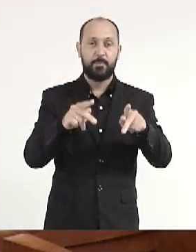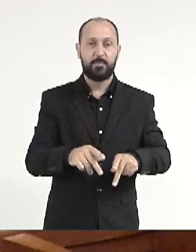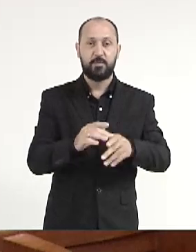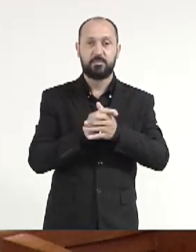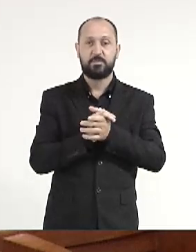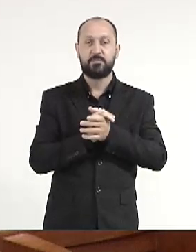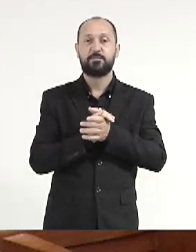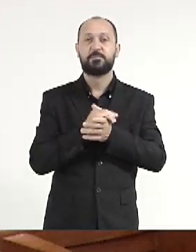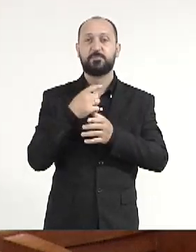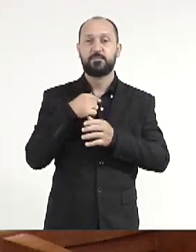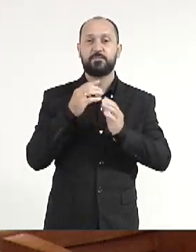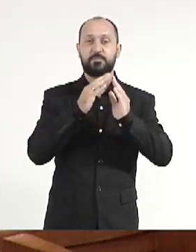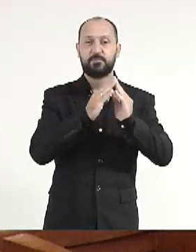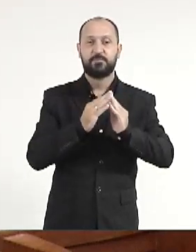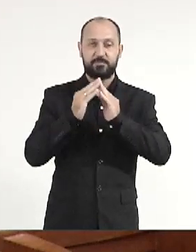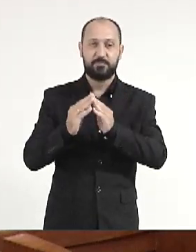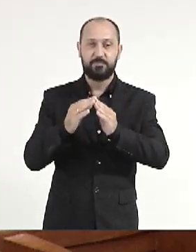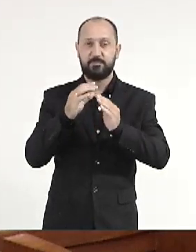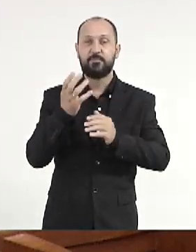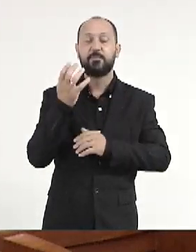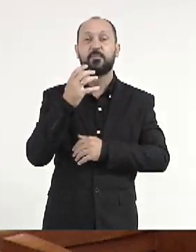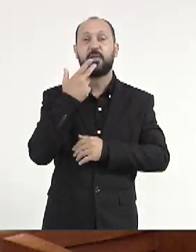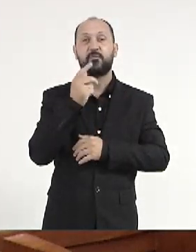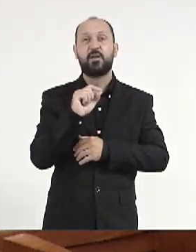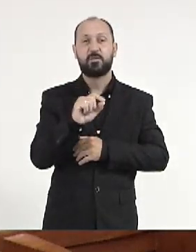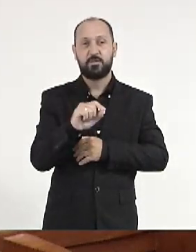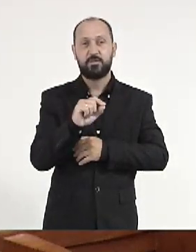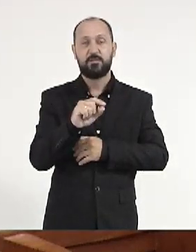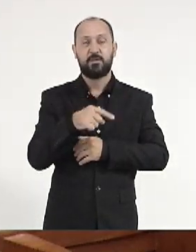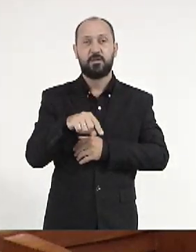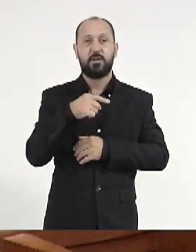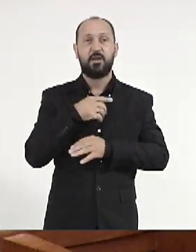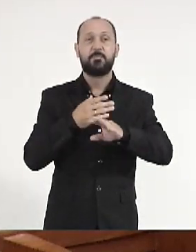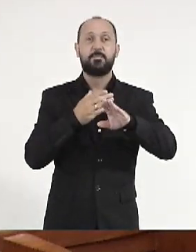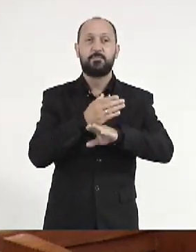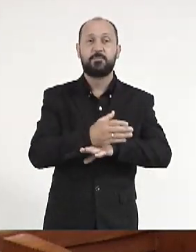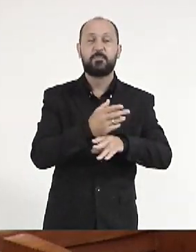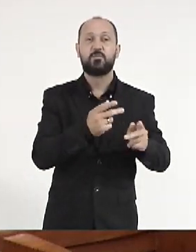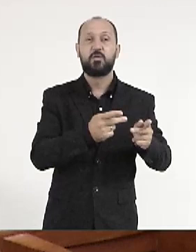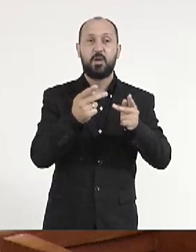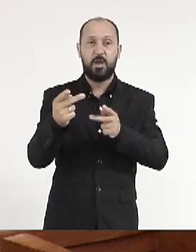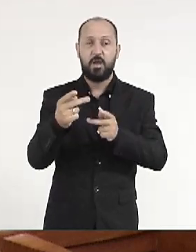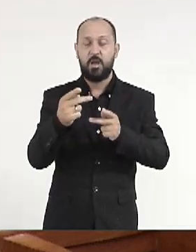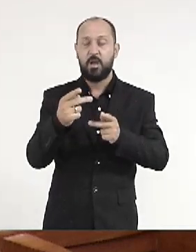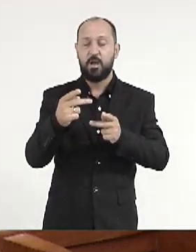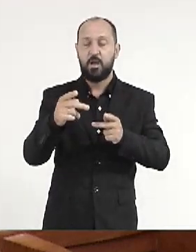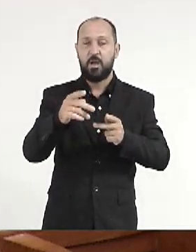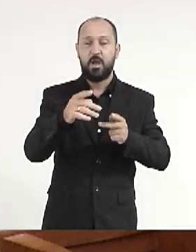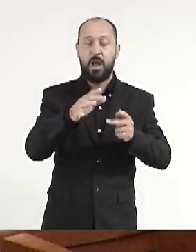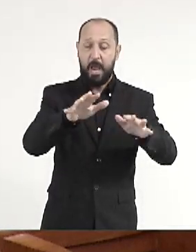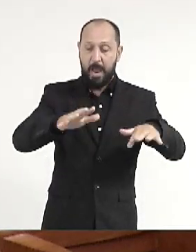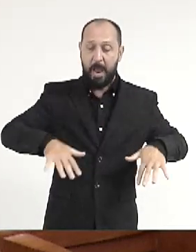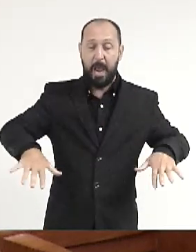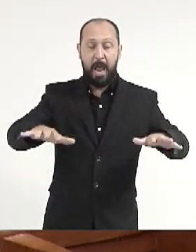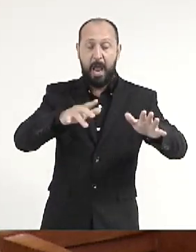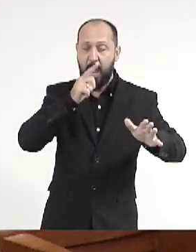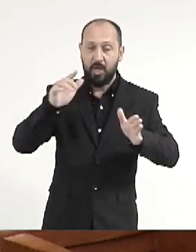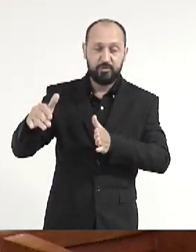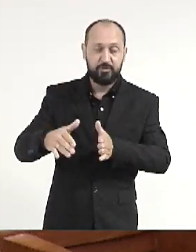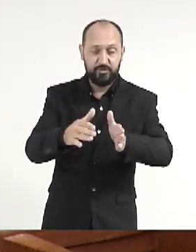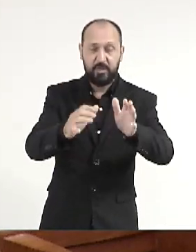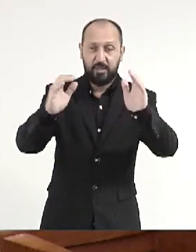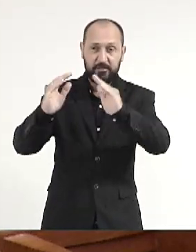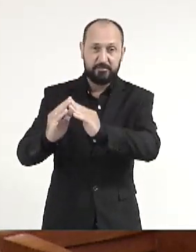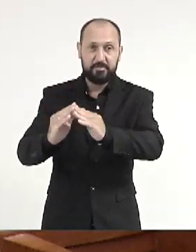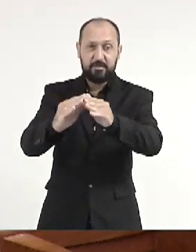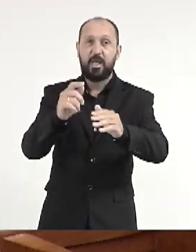população, da população ribeirinha, e quero também aqui dizer que a minha visita foi somente à população ribeirinha. Nós ainda vamos dar continuidade